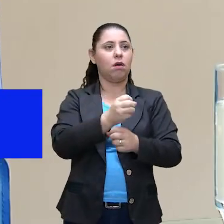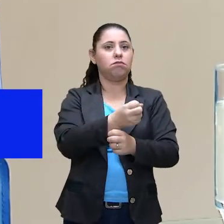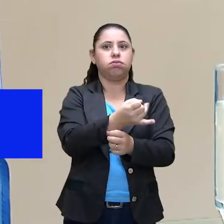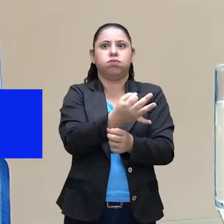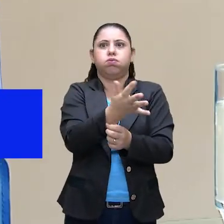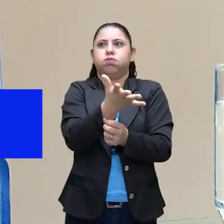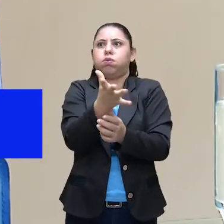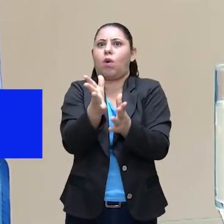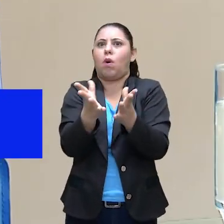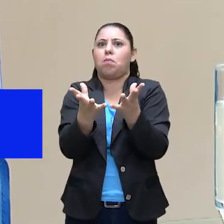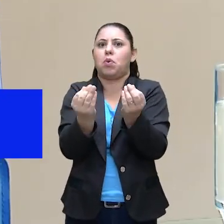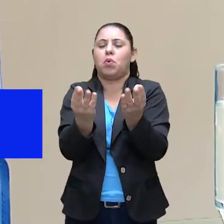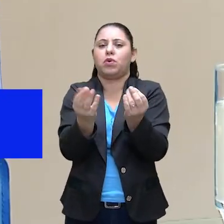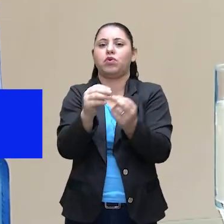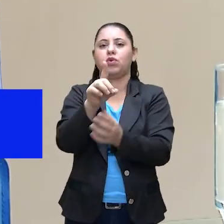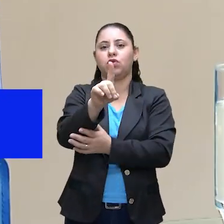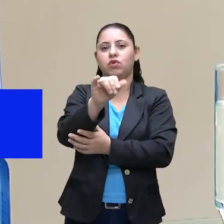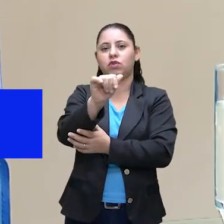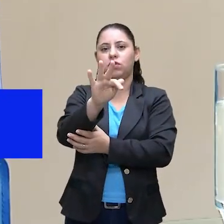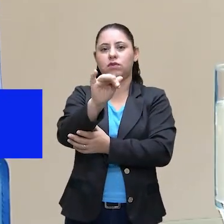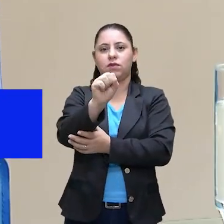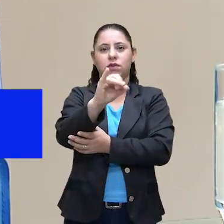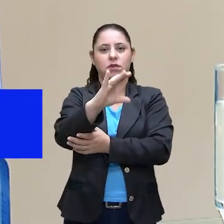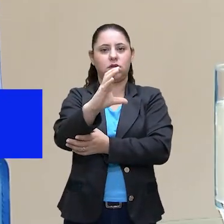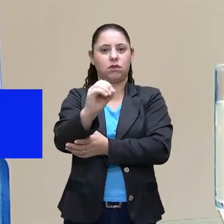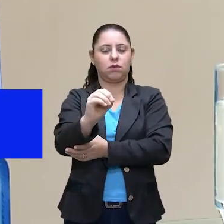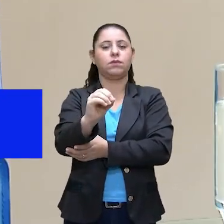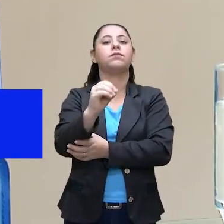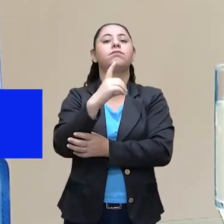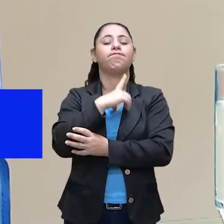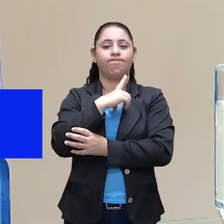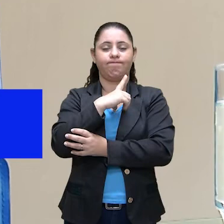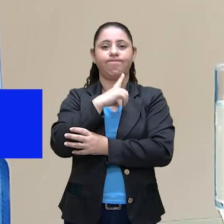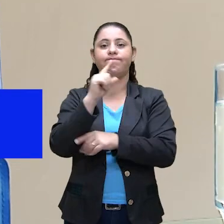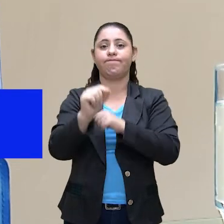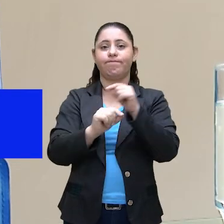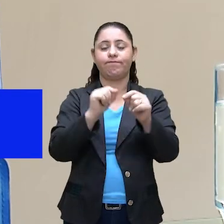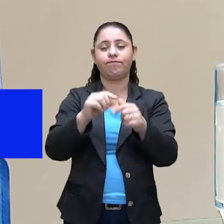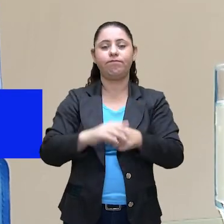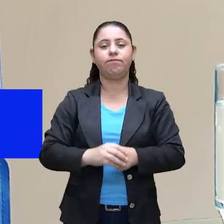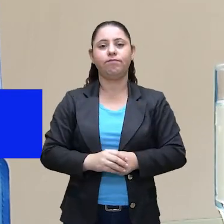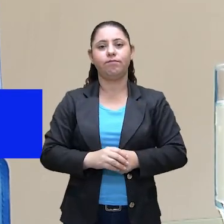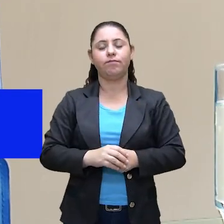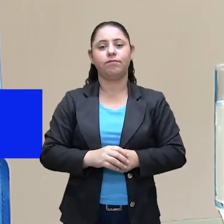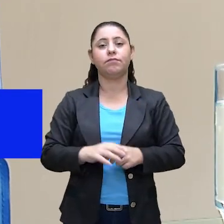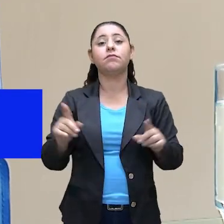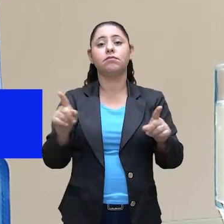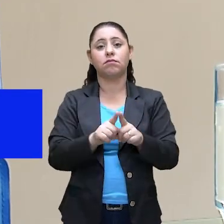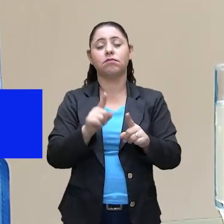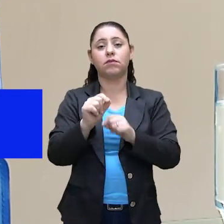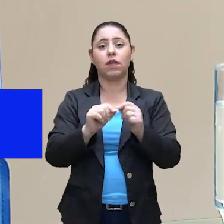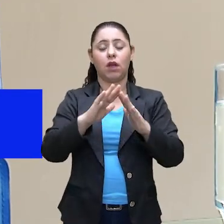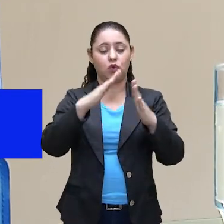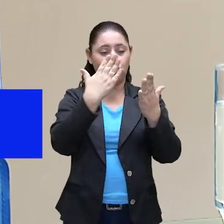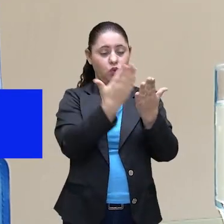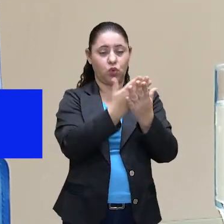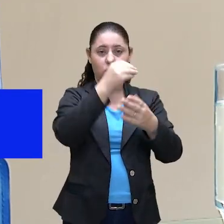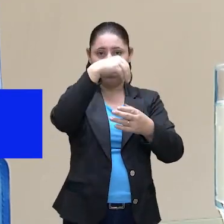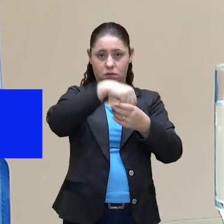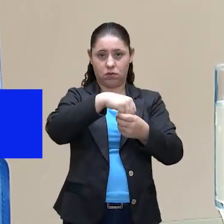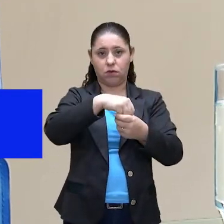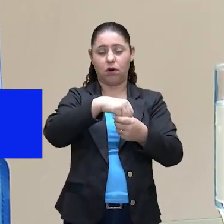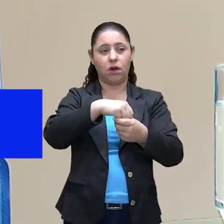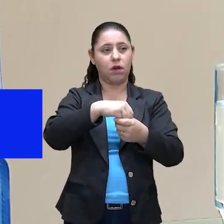Sim, é uma imensidão de afásicos ou disfásicos, né, que nós temos, e mesmo